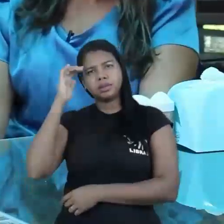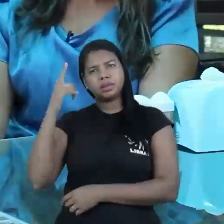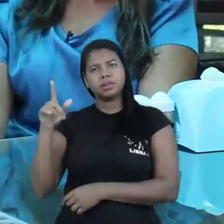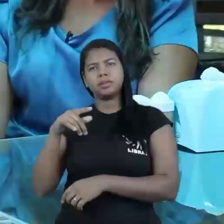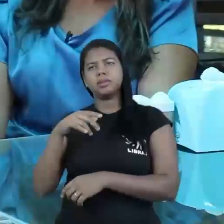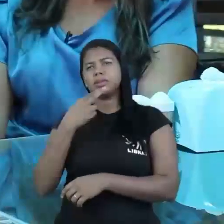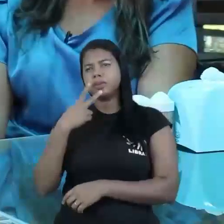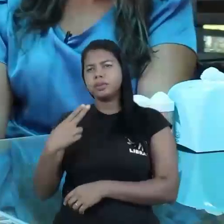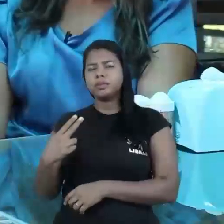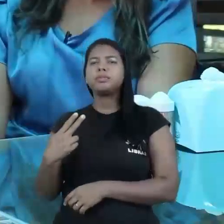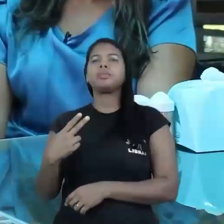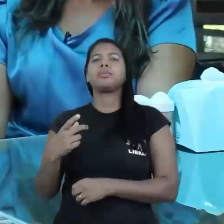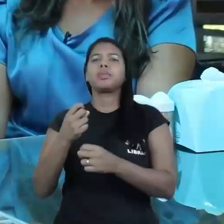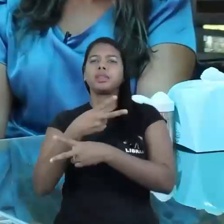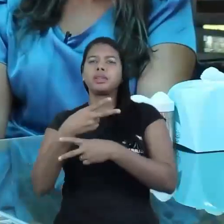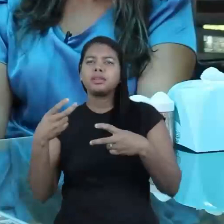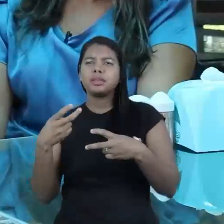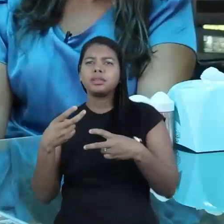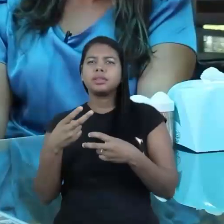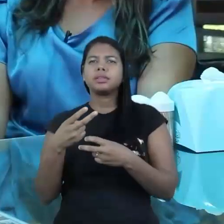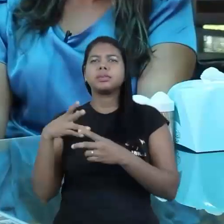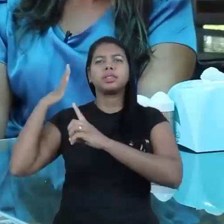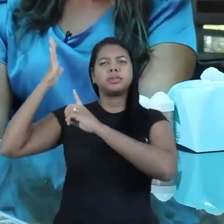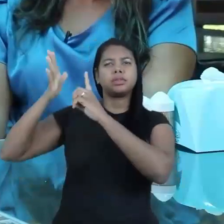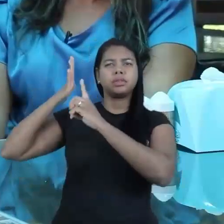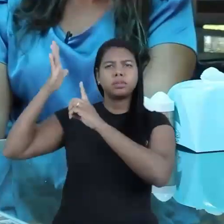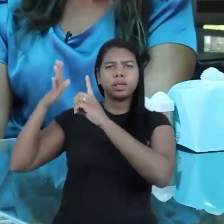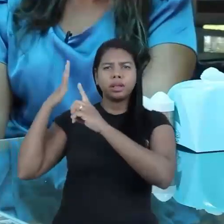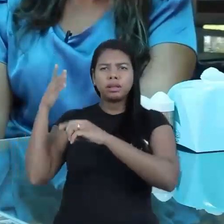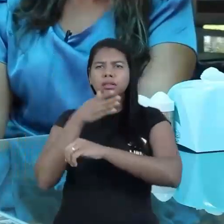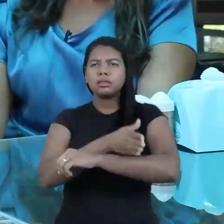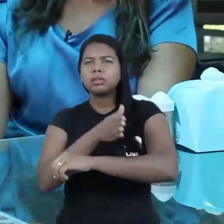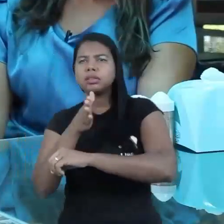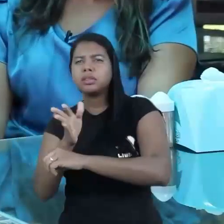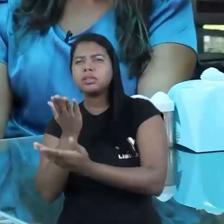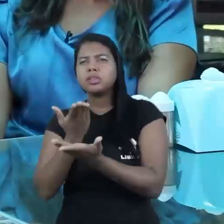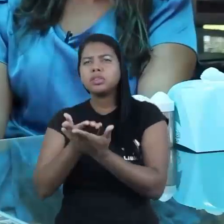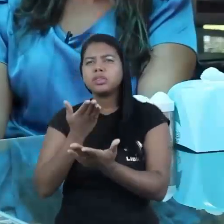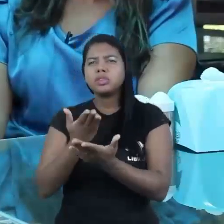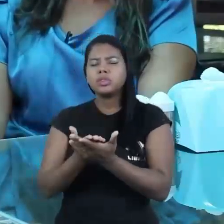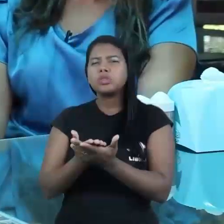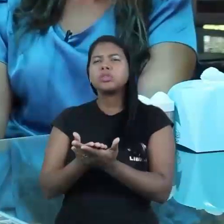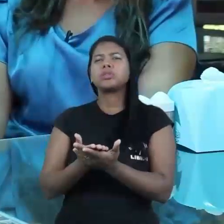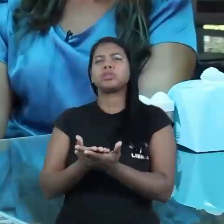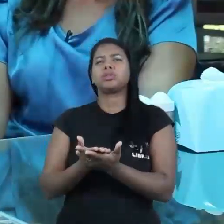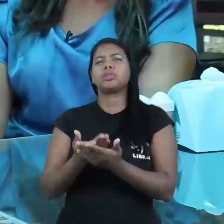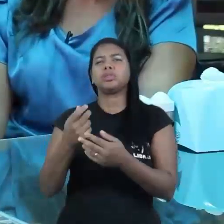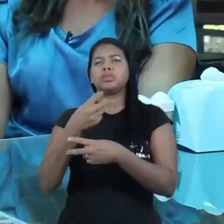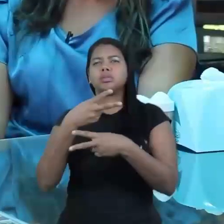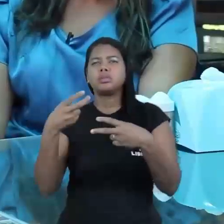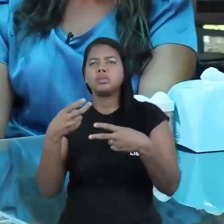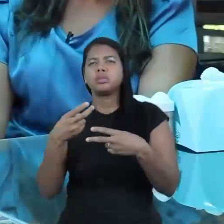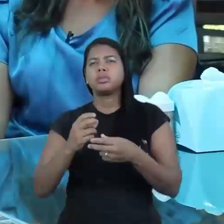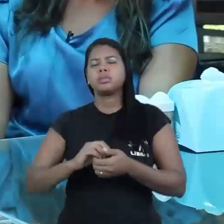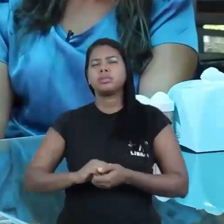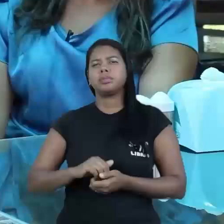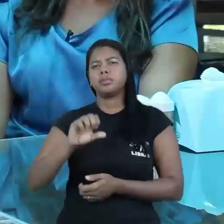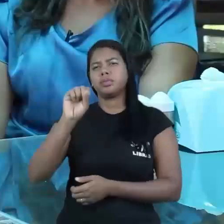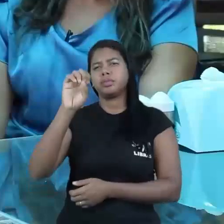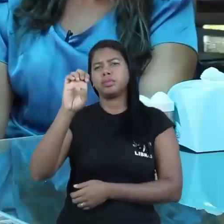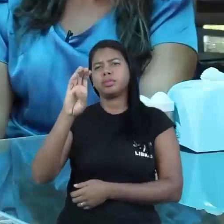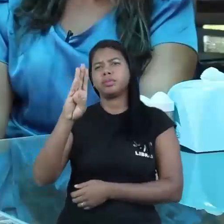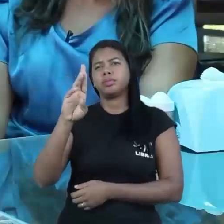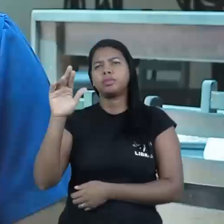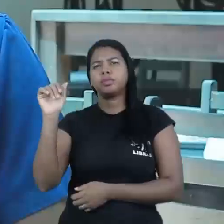de procurar o Sebrae. Fizemos algumas palestras, fomos a algumas palestras, eu e meu irmão, com o Sebrae. Perfeito. E também